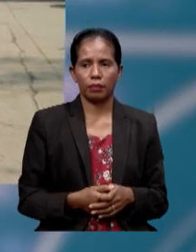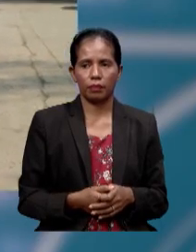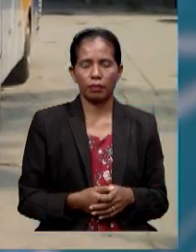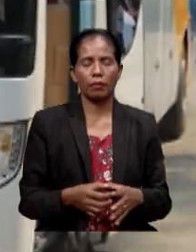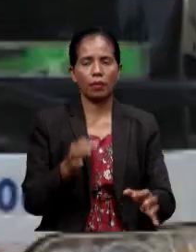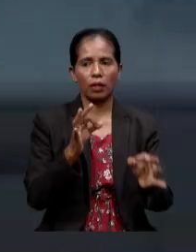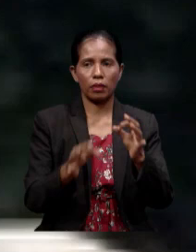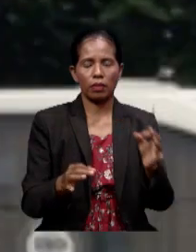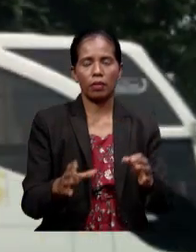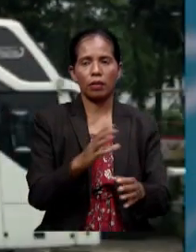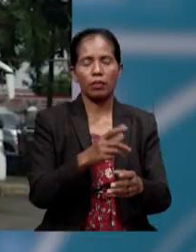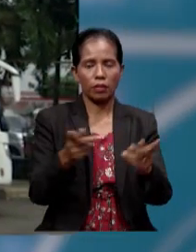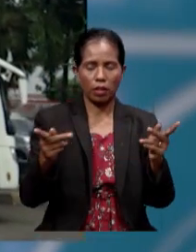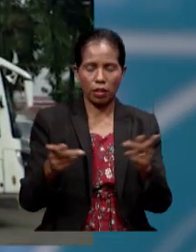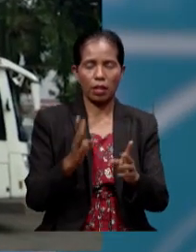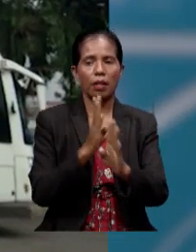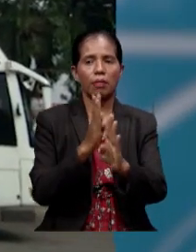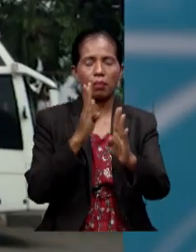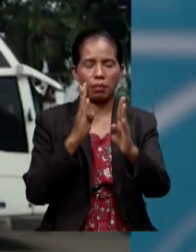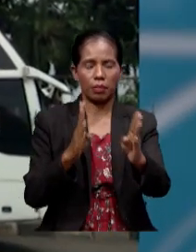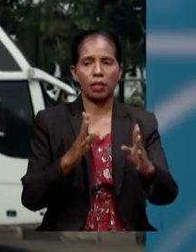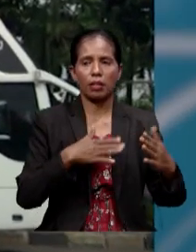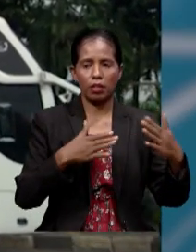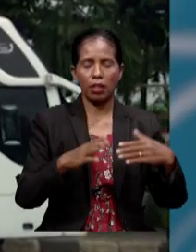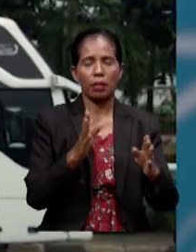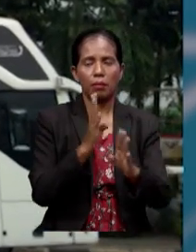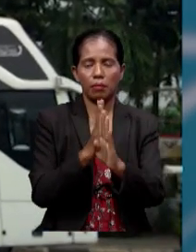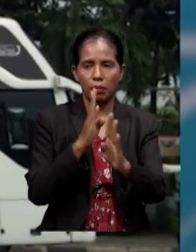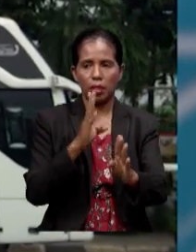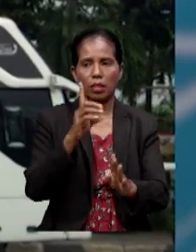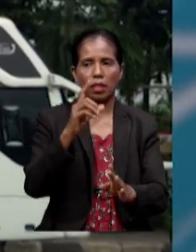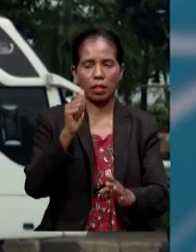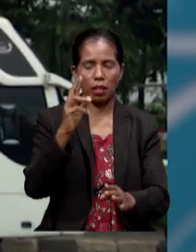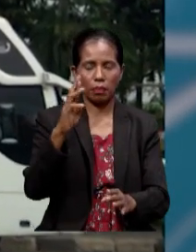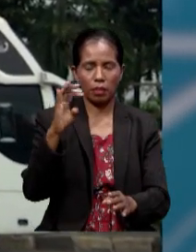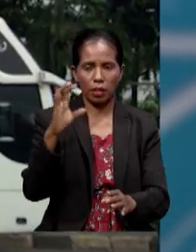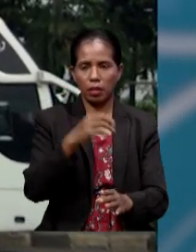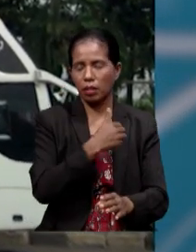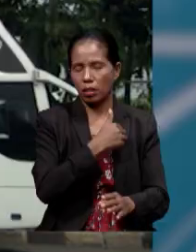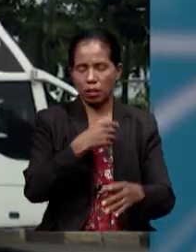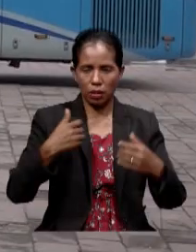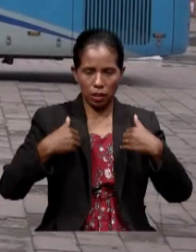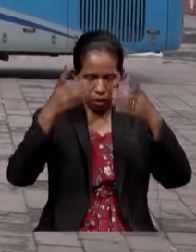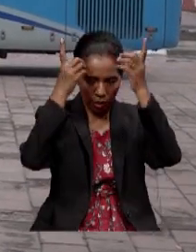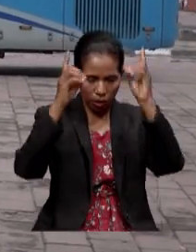Maski nune estacionamento Babis Babadoc Express no Bis Dambri e Timor Plaza, será o que decisão